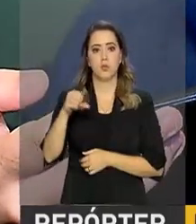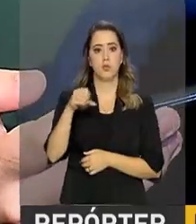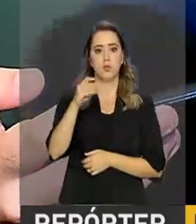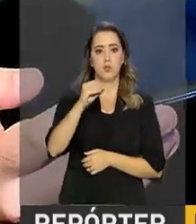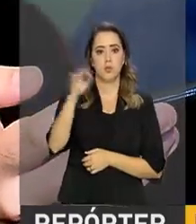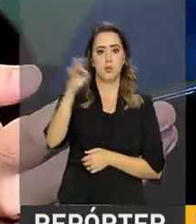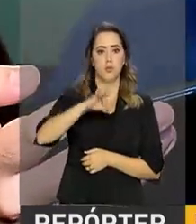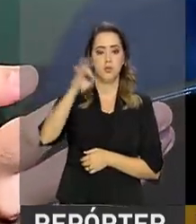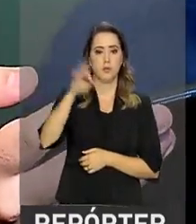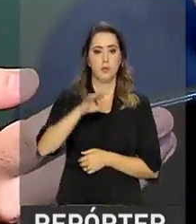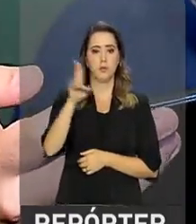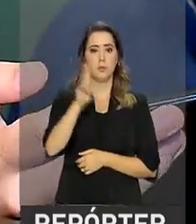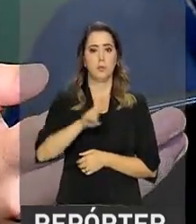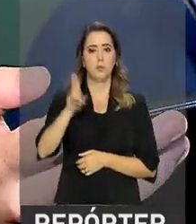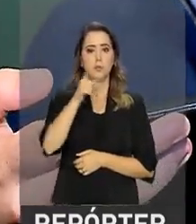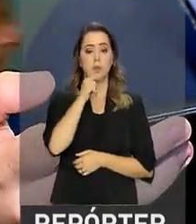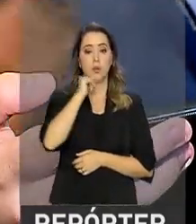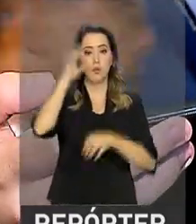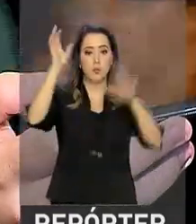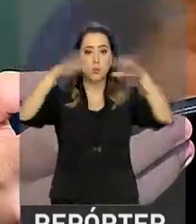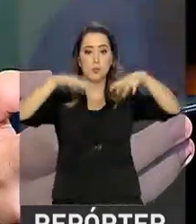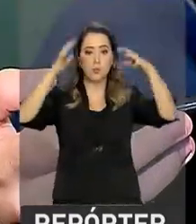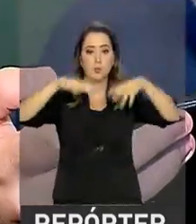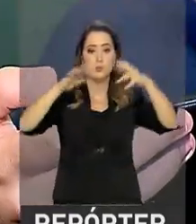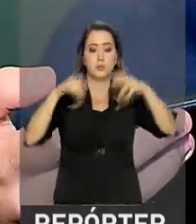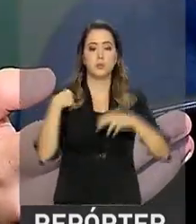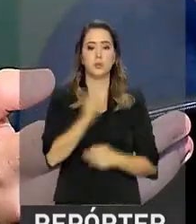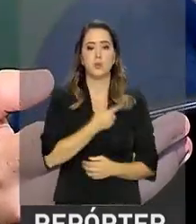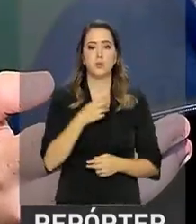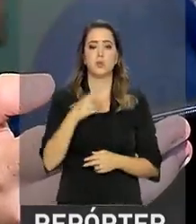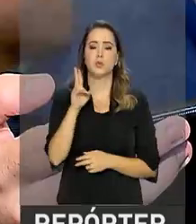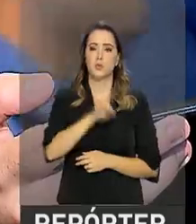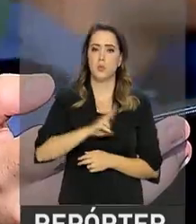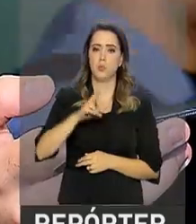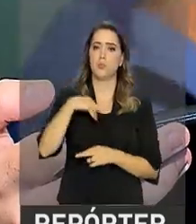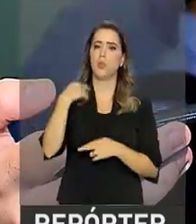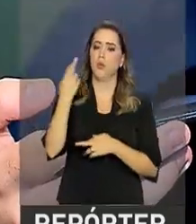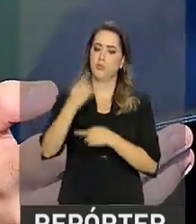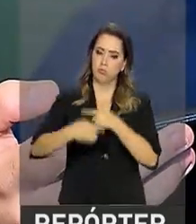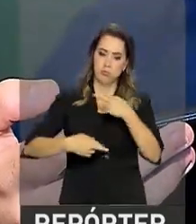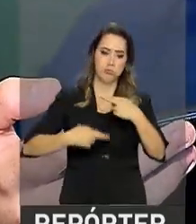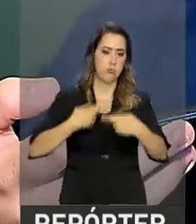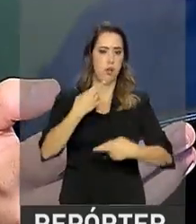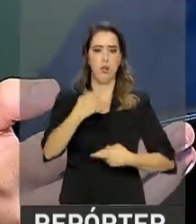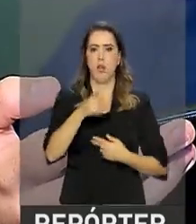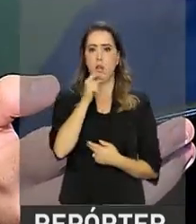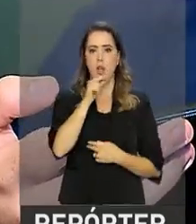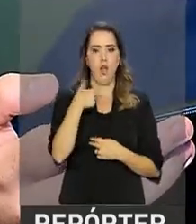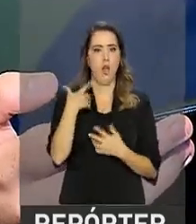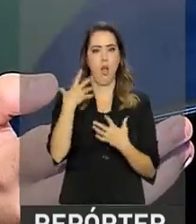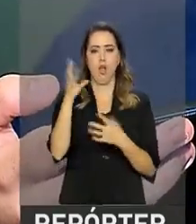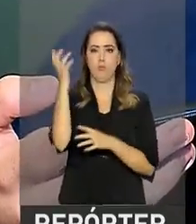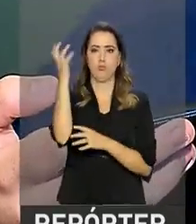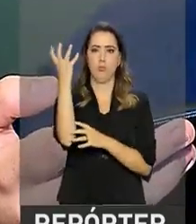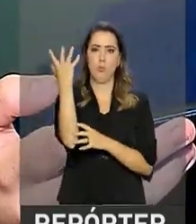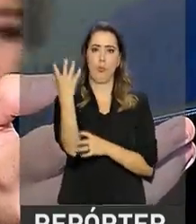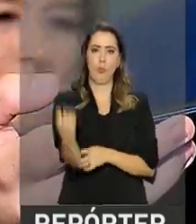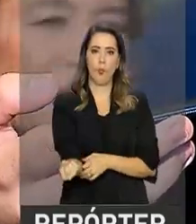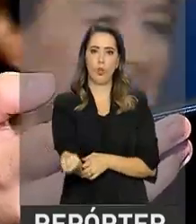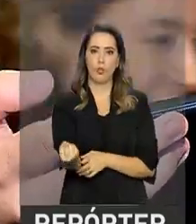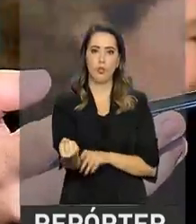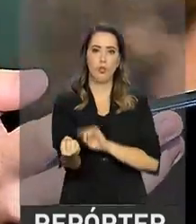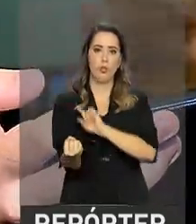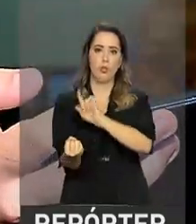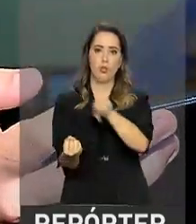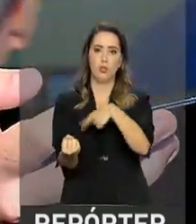utiliza água de precipitação. E aí nós estamos aproveitando no ciclo da água que vem, a planta absorve e faz evapotranspiração